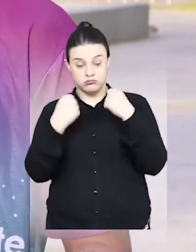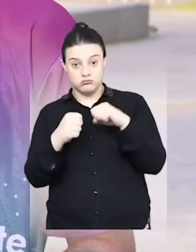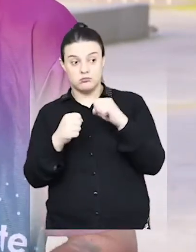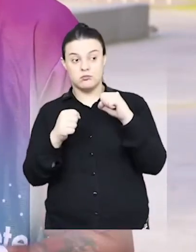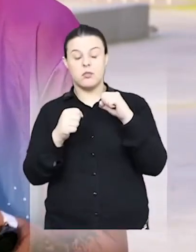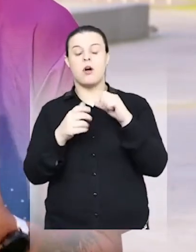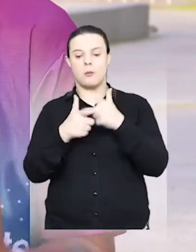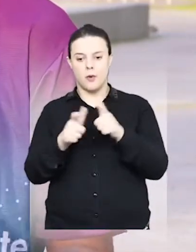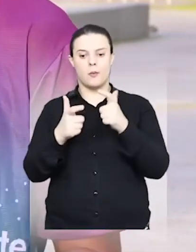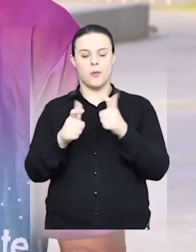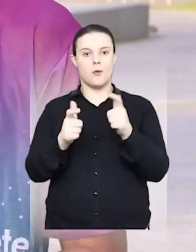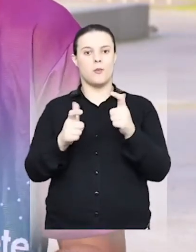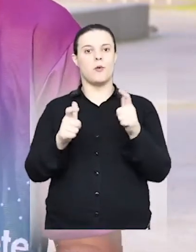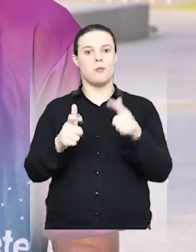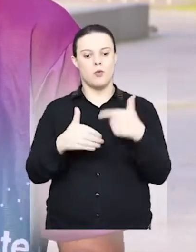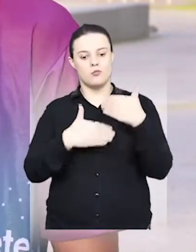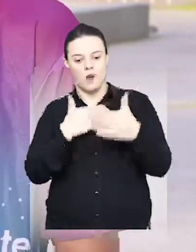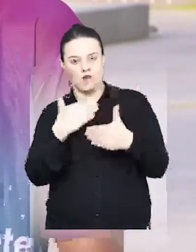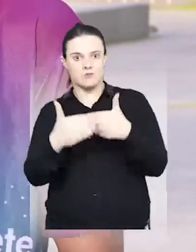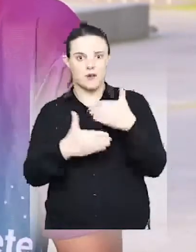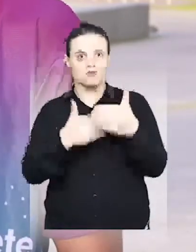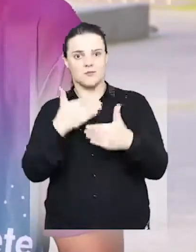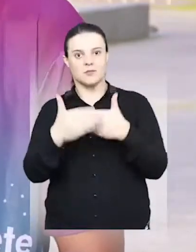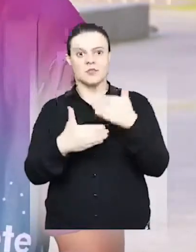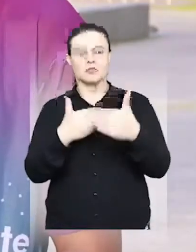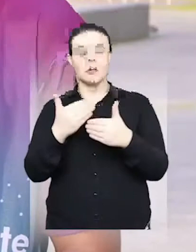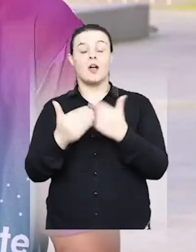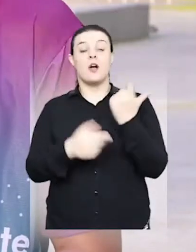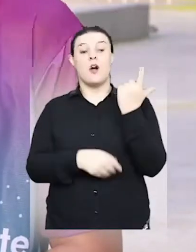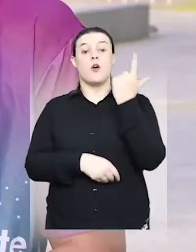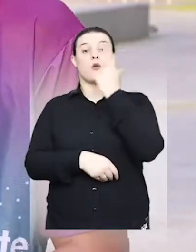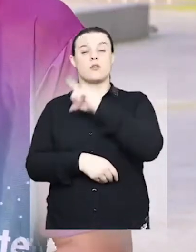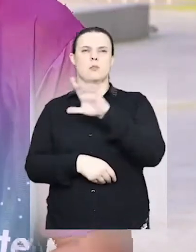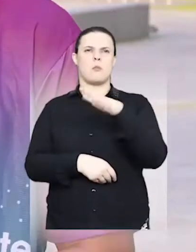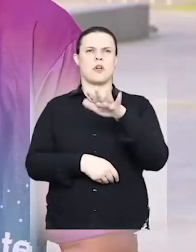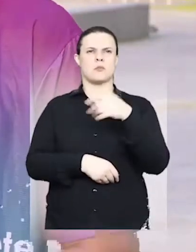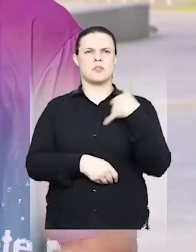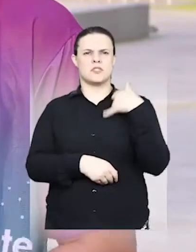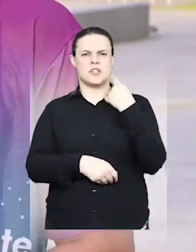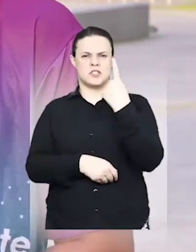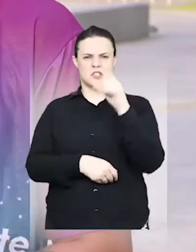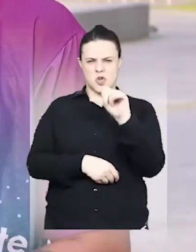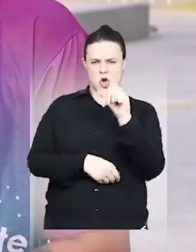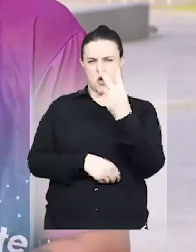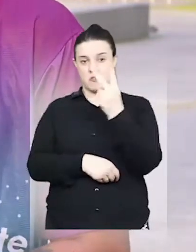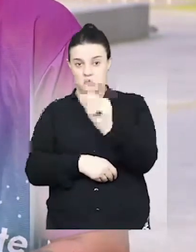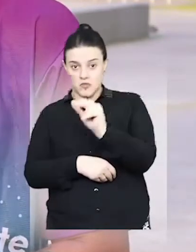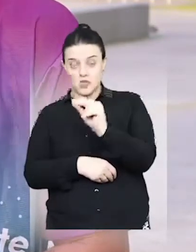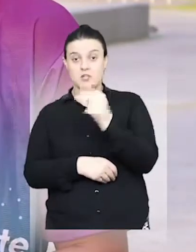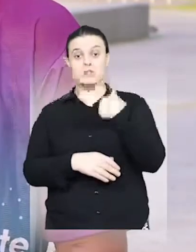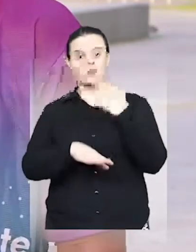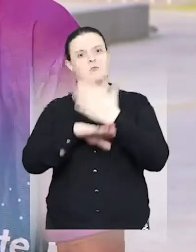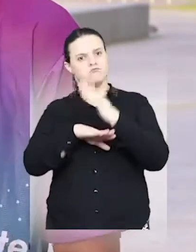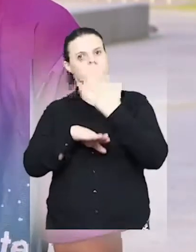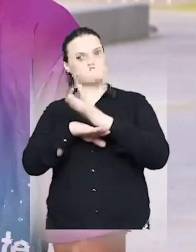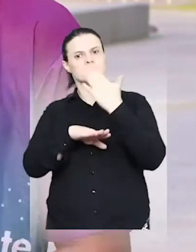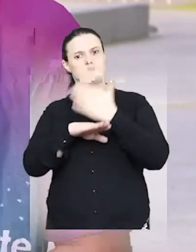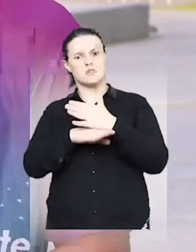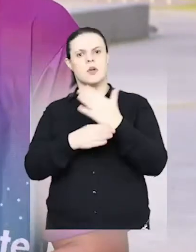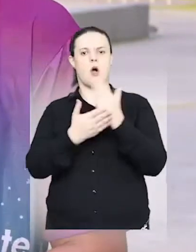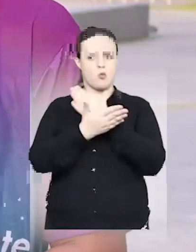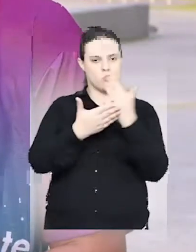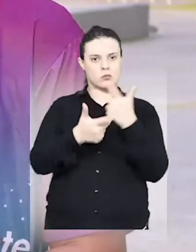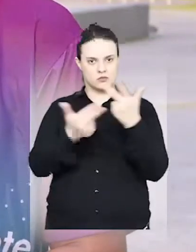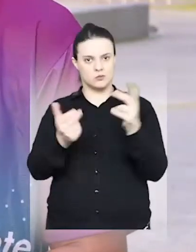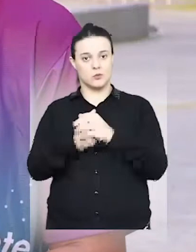atividade já estava aumentando sua frequência. E quando eu atingi mais ou menos 19 a 20 anos, eu já vinha praticando